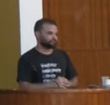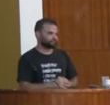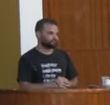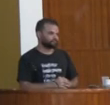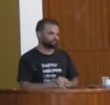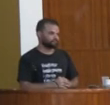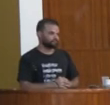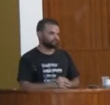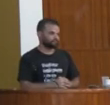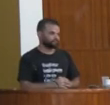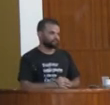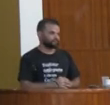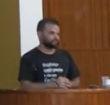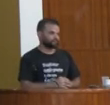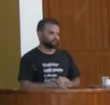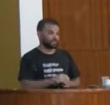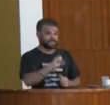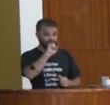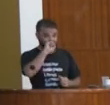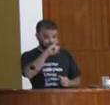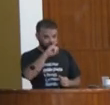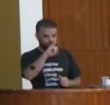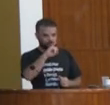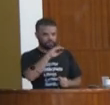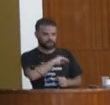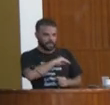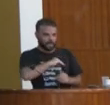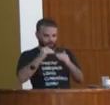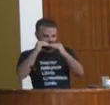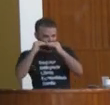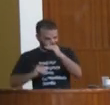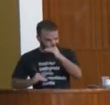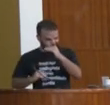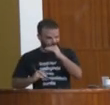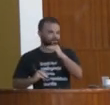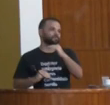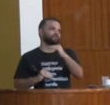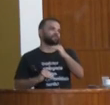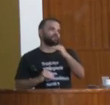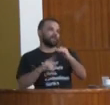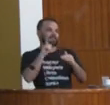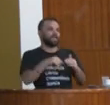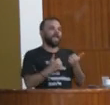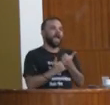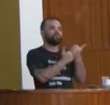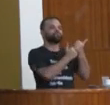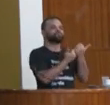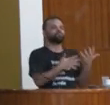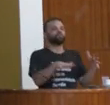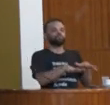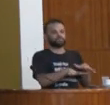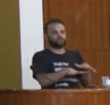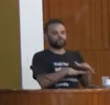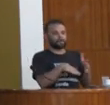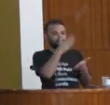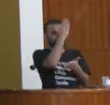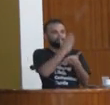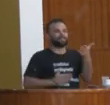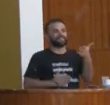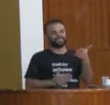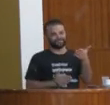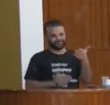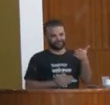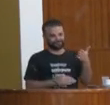ao auxílio inclusão, né, que é também um benefício, que, se eu não me engano, é 0,5 salário mínimo, para